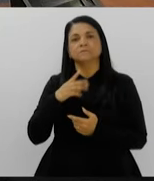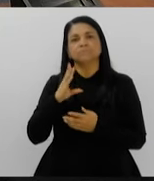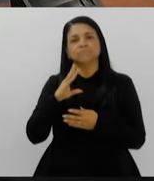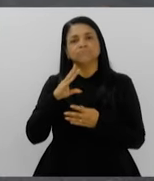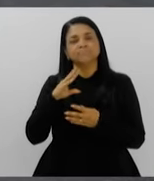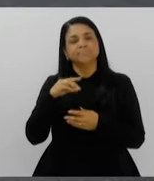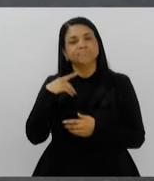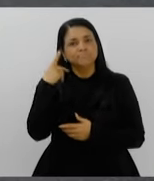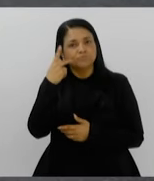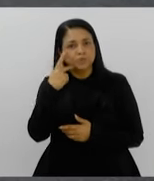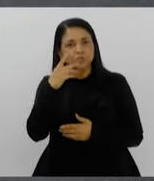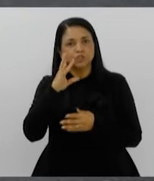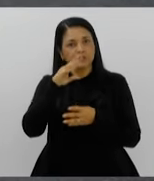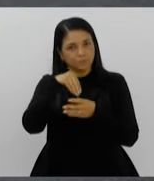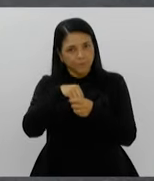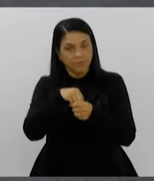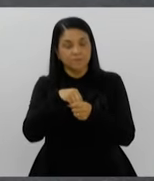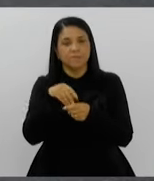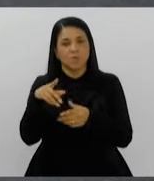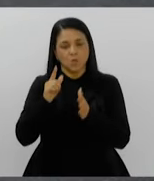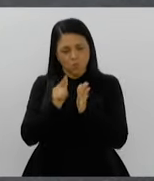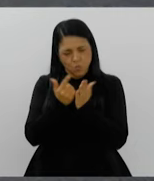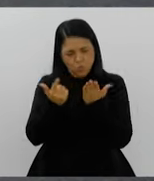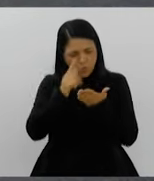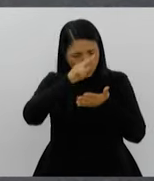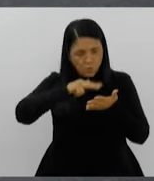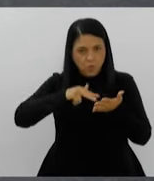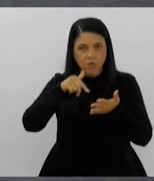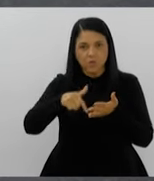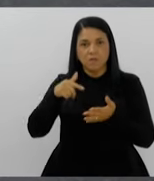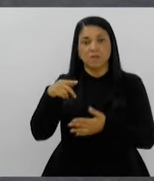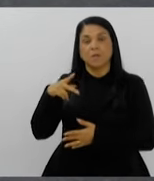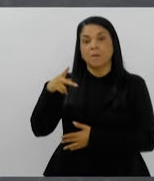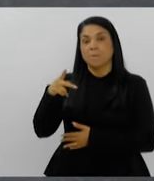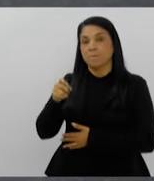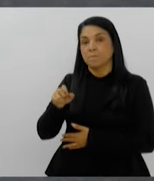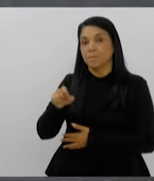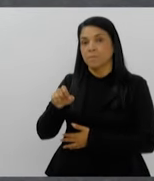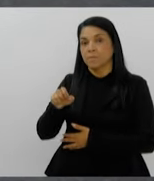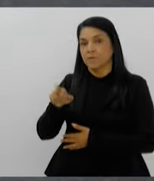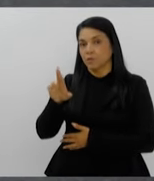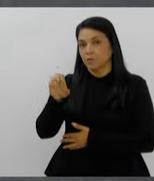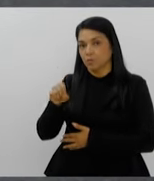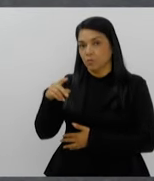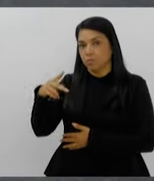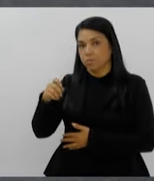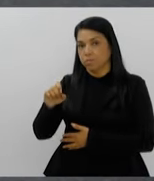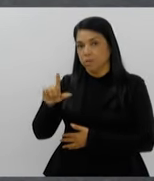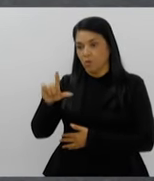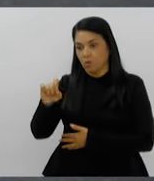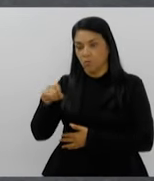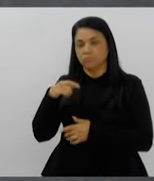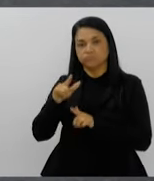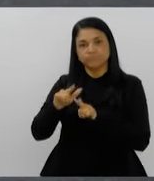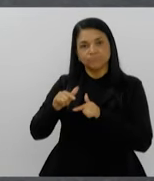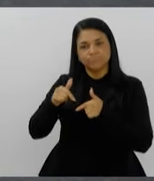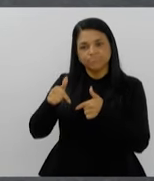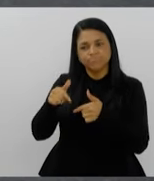sair, onde o senhor Pedro Paulo já está organizando e atuando para estar